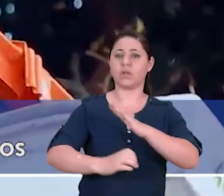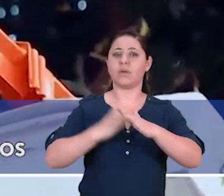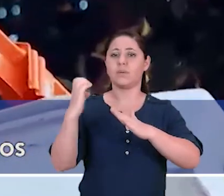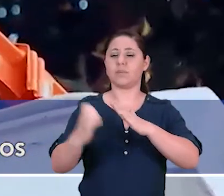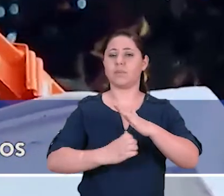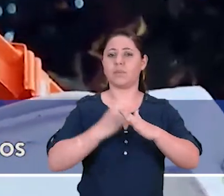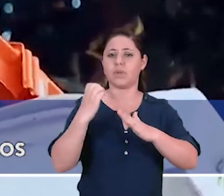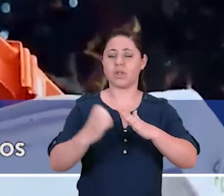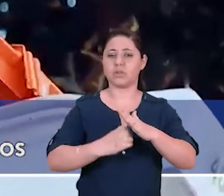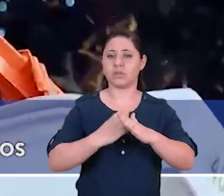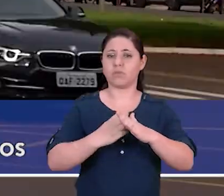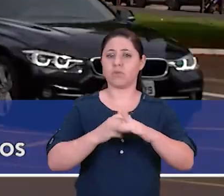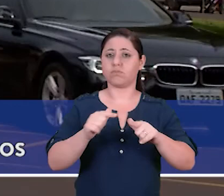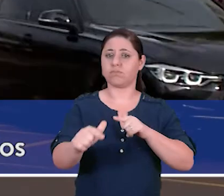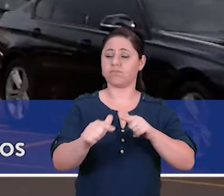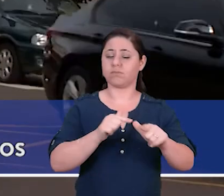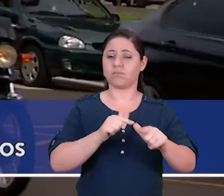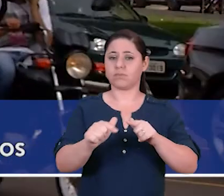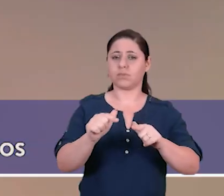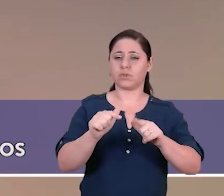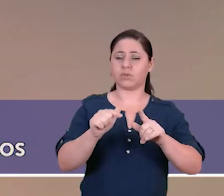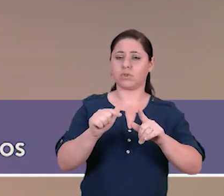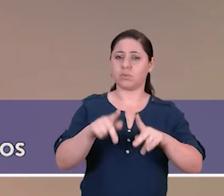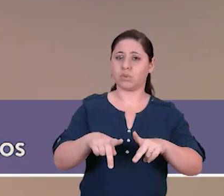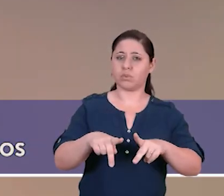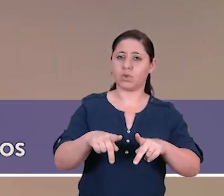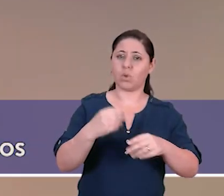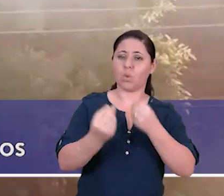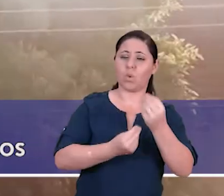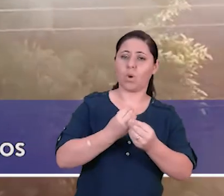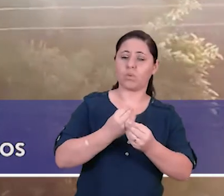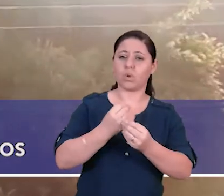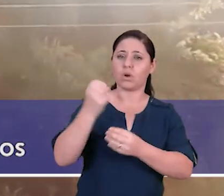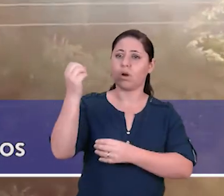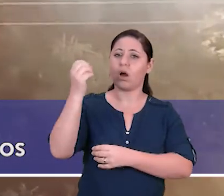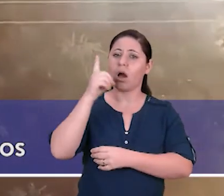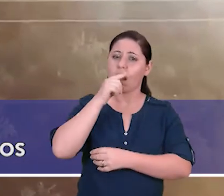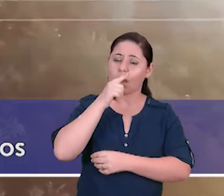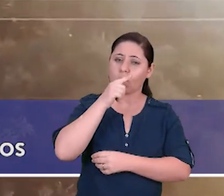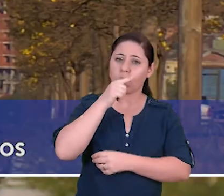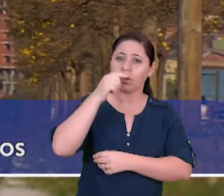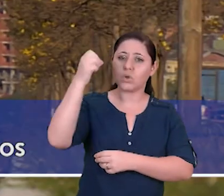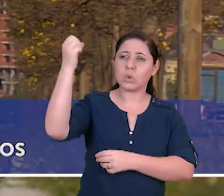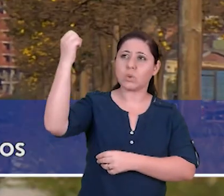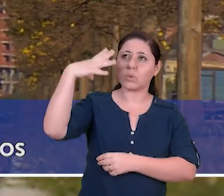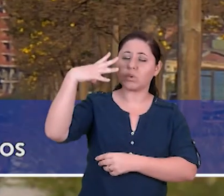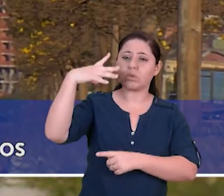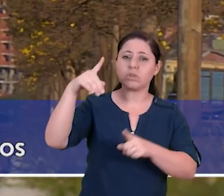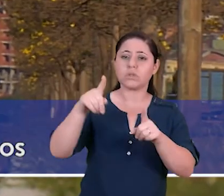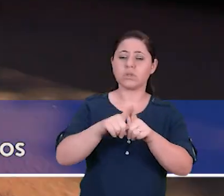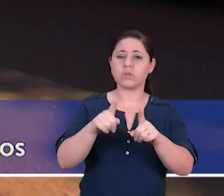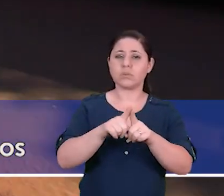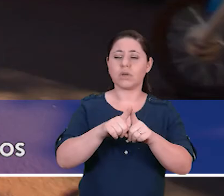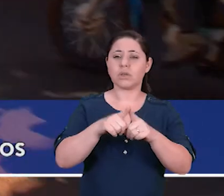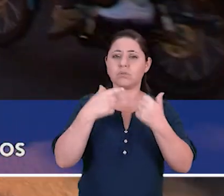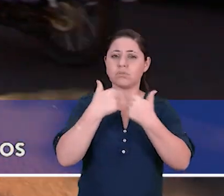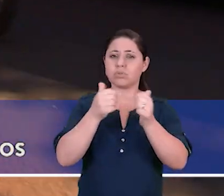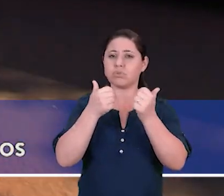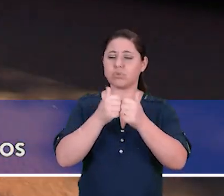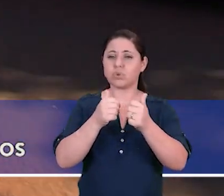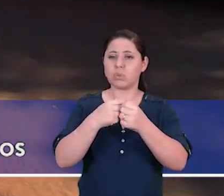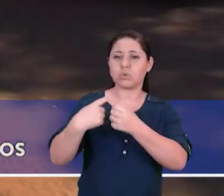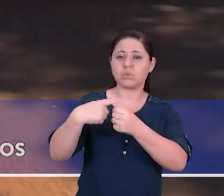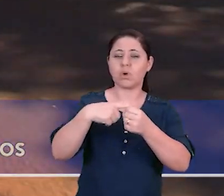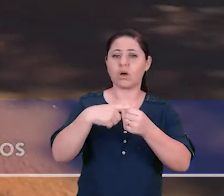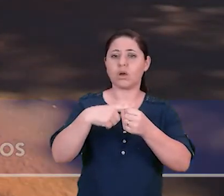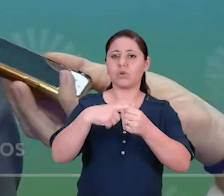empresas prestadoras de serviços públicos, como fornecedoras de água, luz e transporte municipal, de negociarem